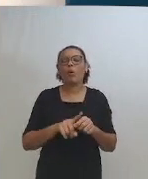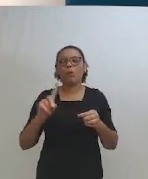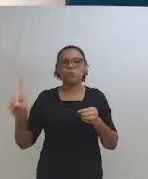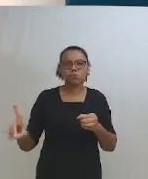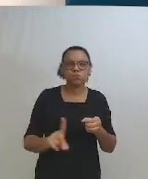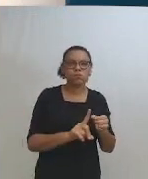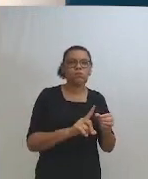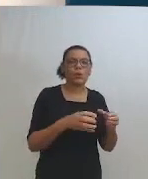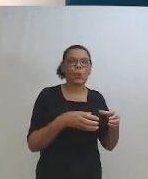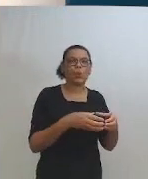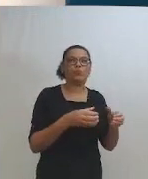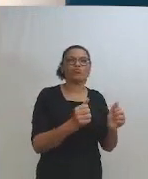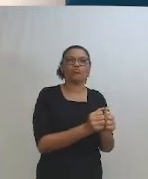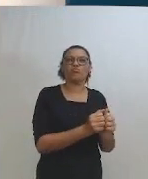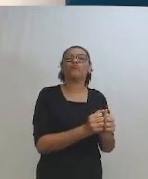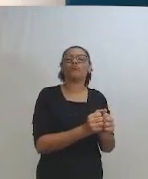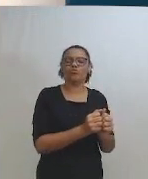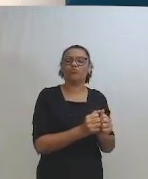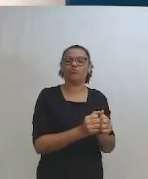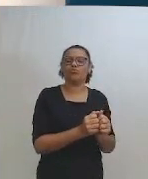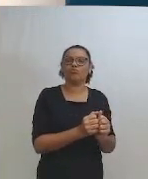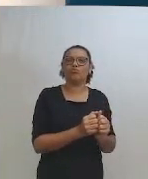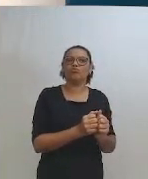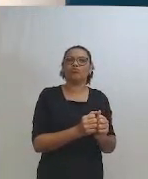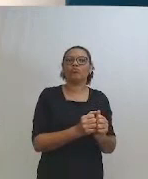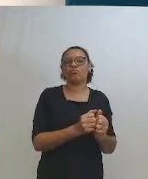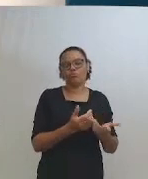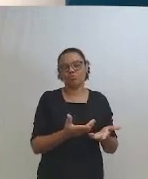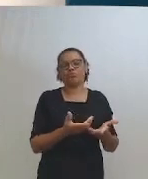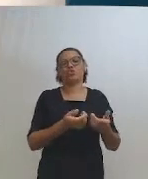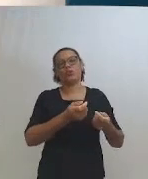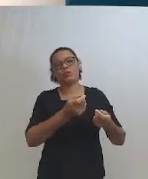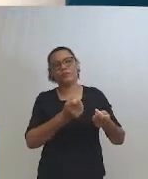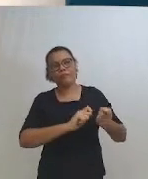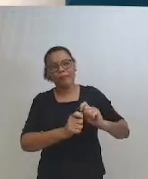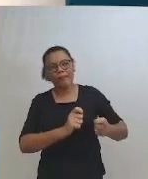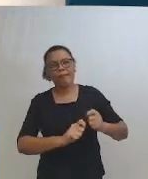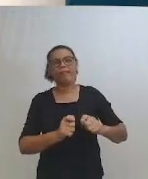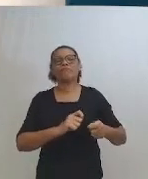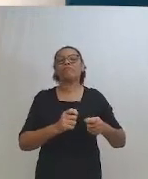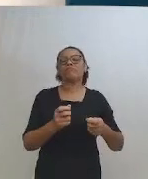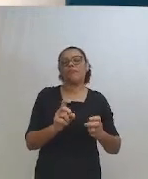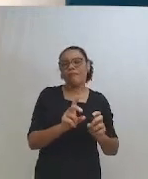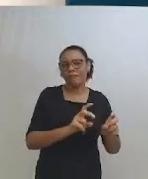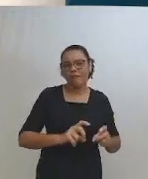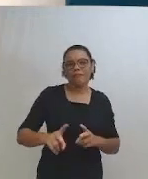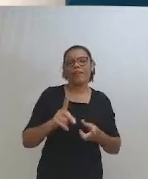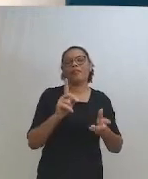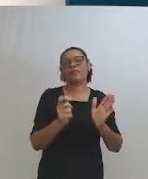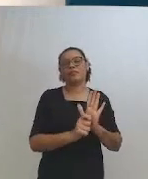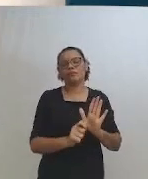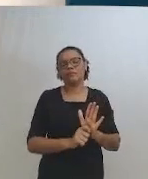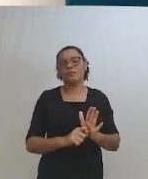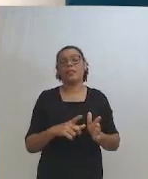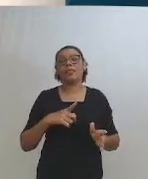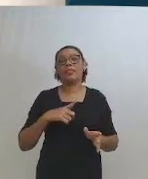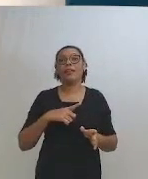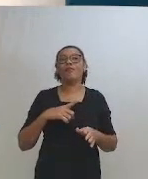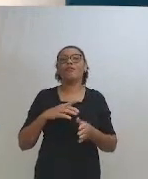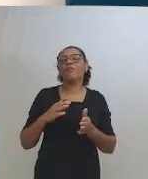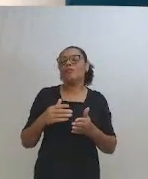Logo após a prisão, teve um grande lapso de tempo, certo? Para